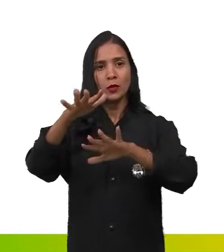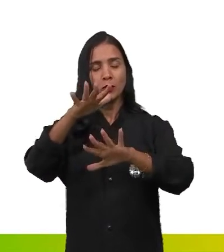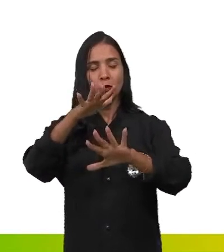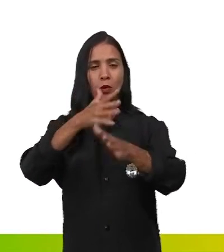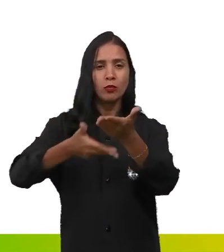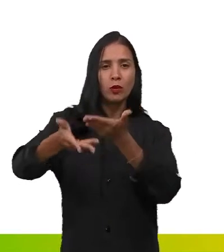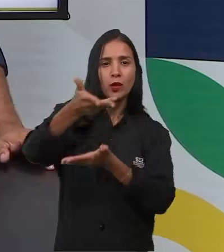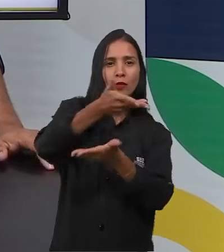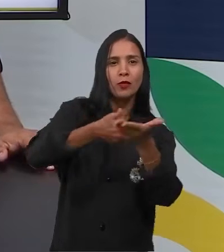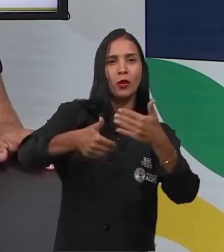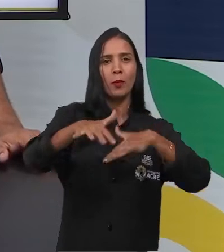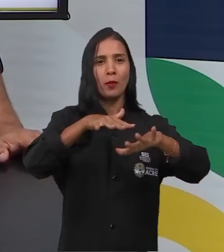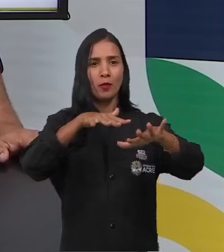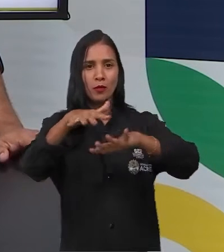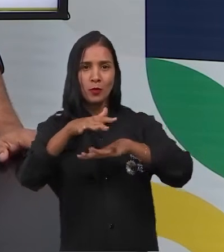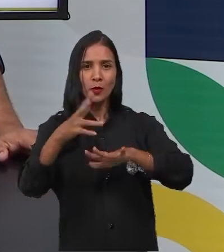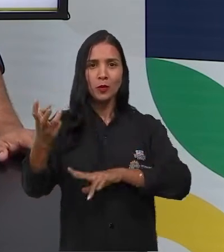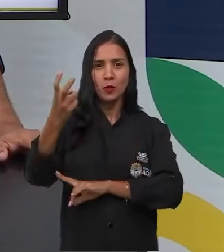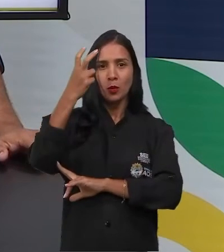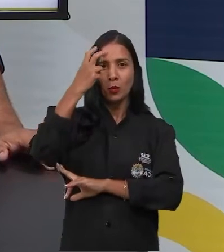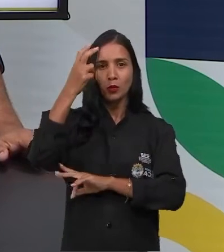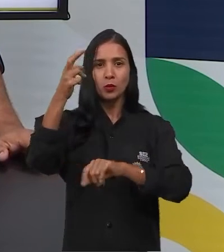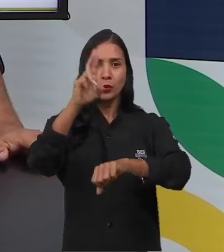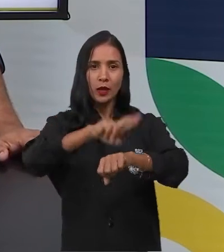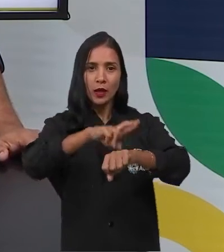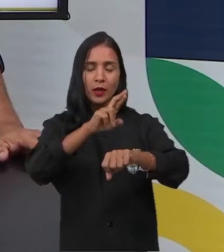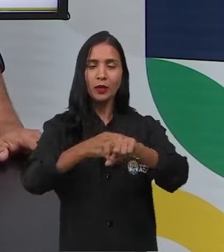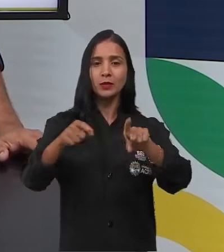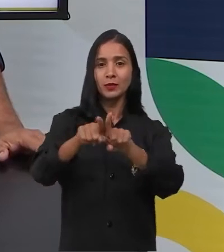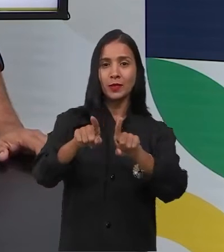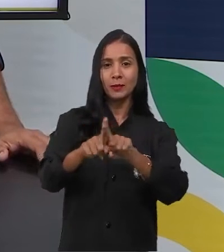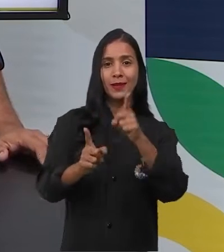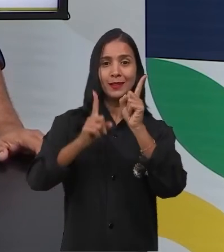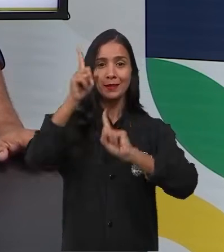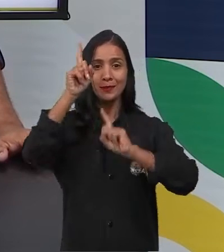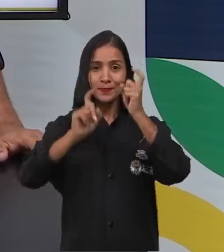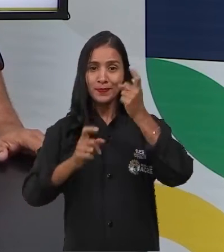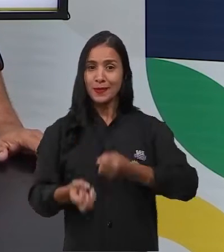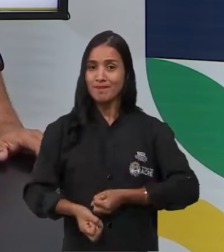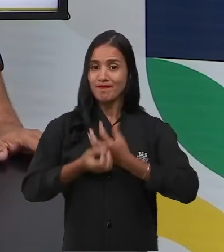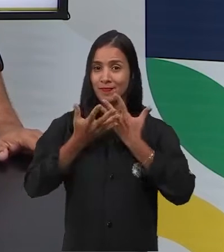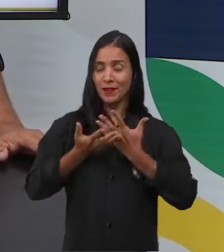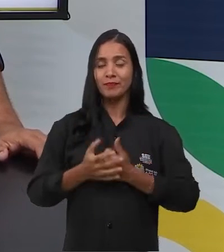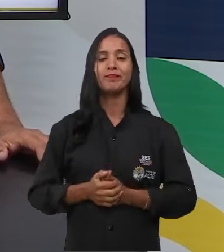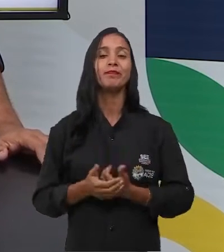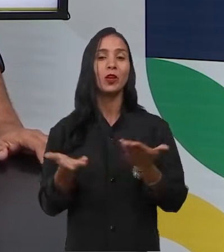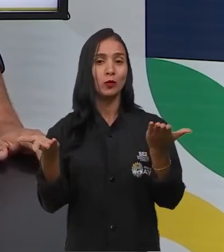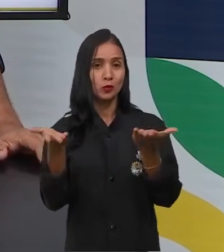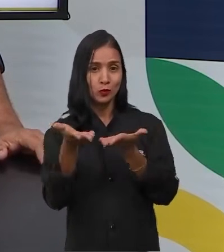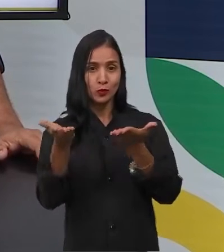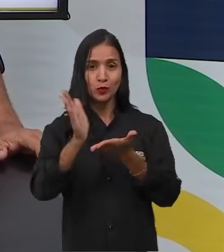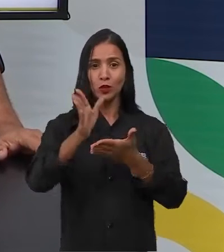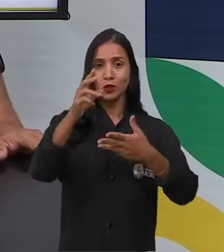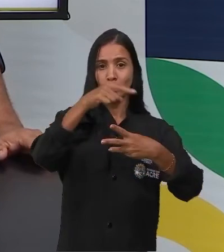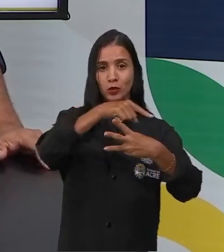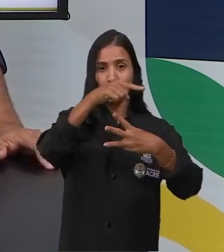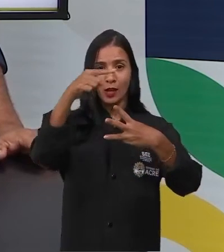expressão estética. Então aqui eu já consegui pontuar quais são os principais direcionamentos que a cultura